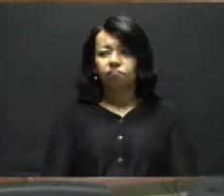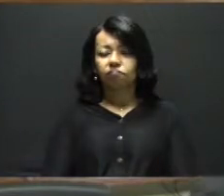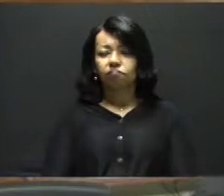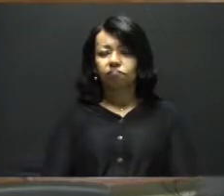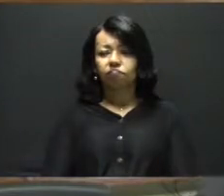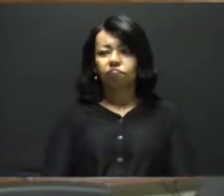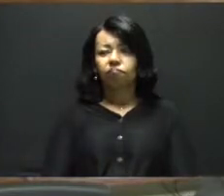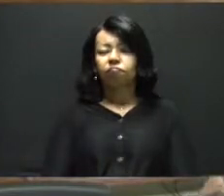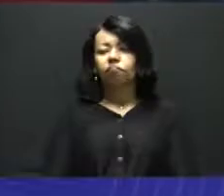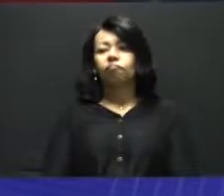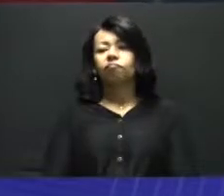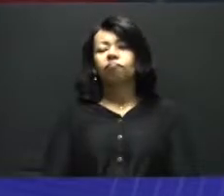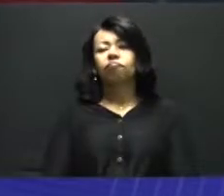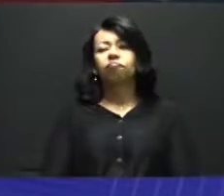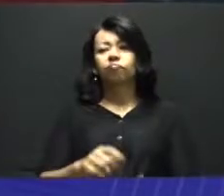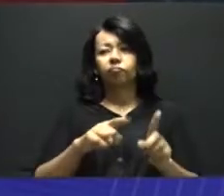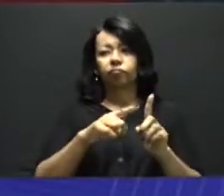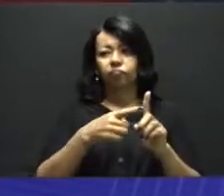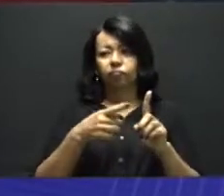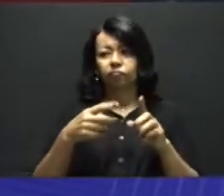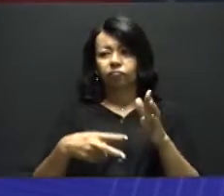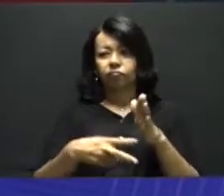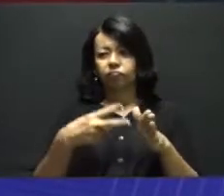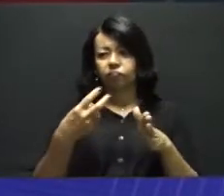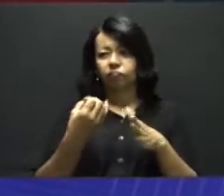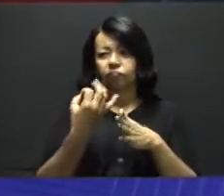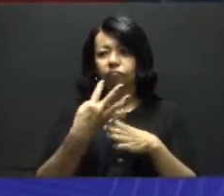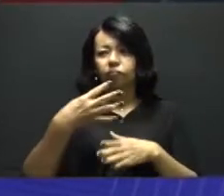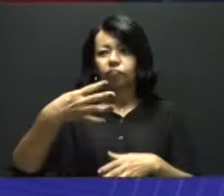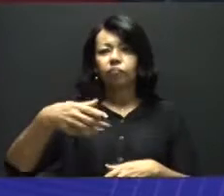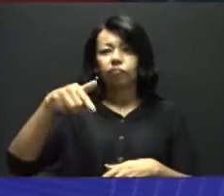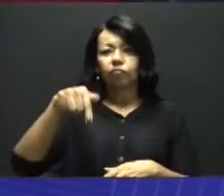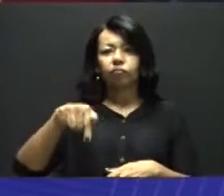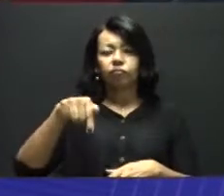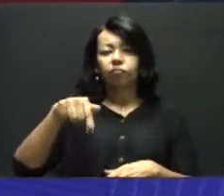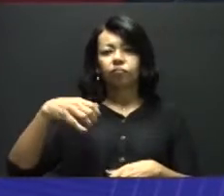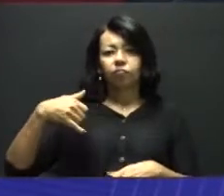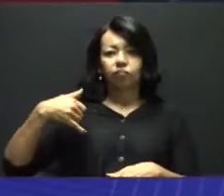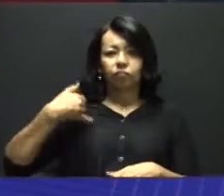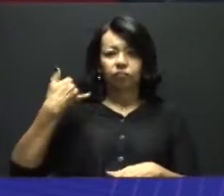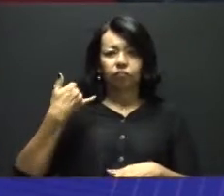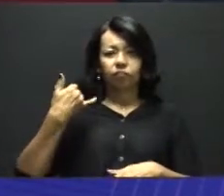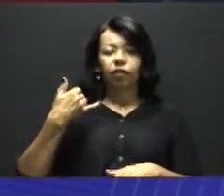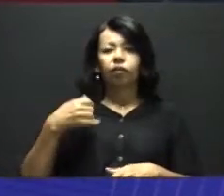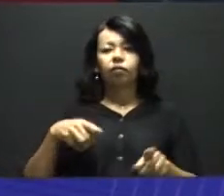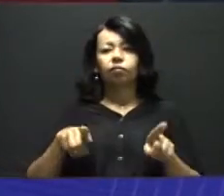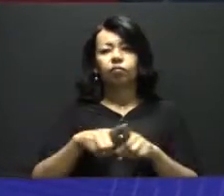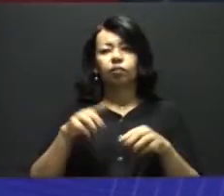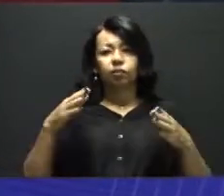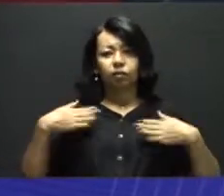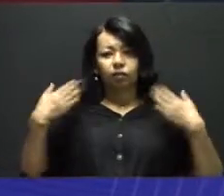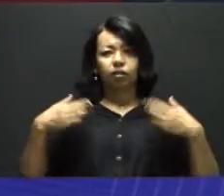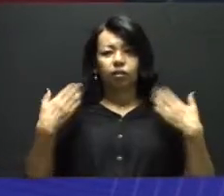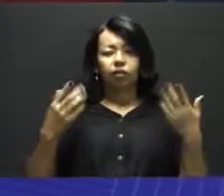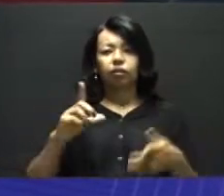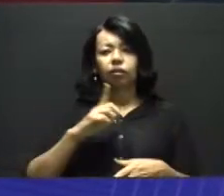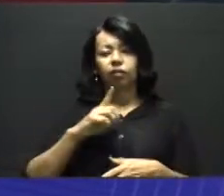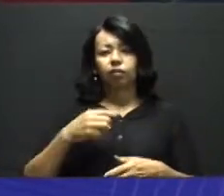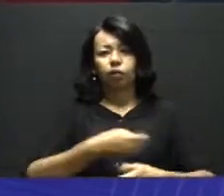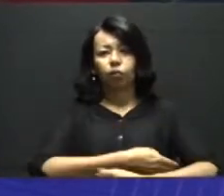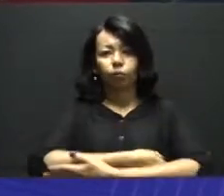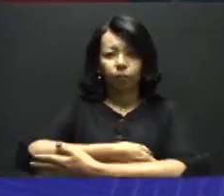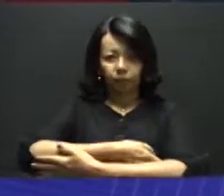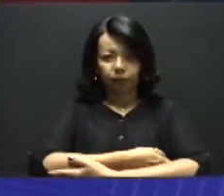selma ficou grávida pela segunda vez aos 47 anos e apesar da alegria por saber que teria um bebê